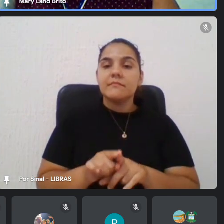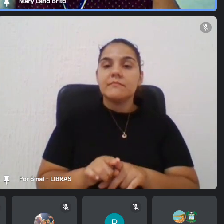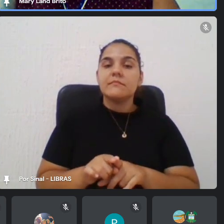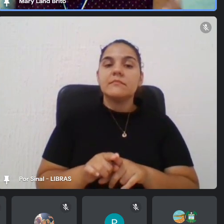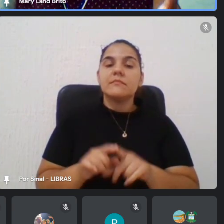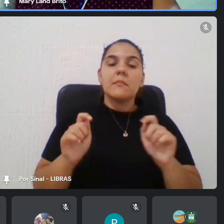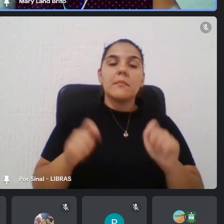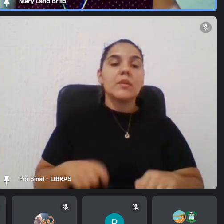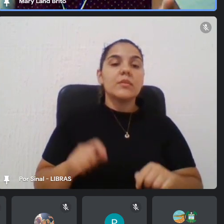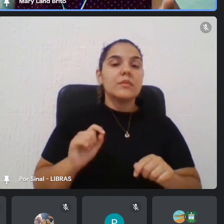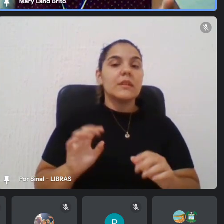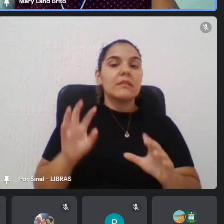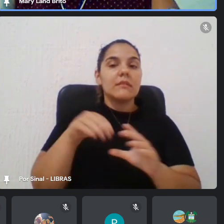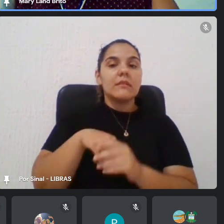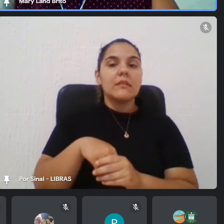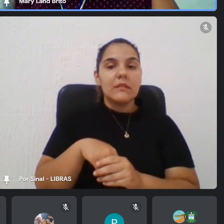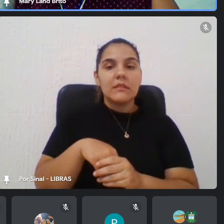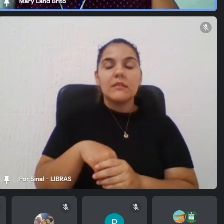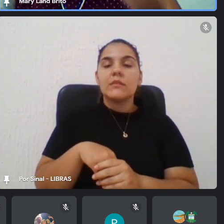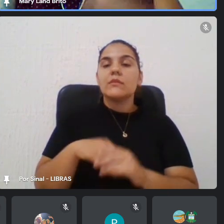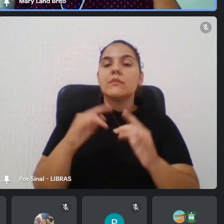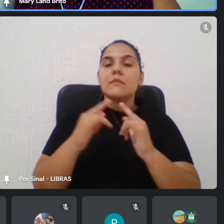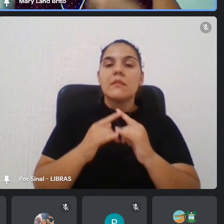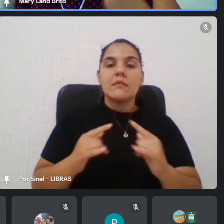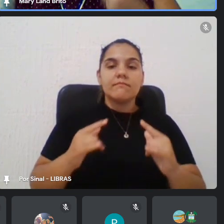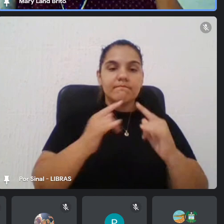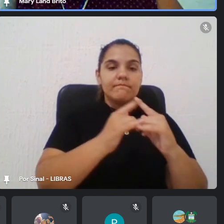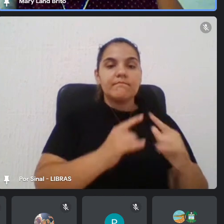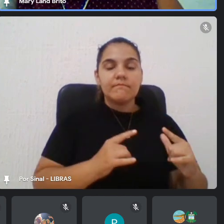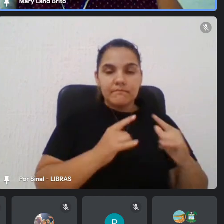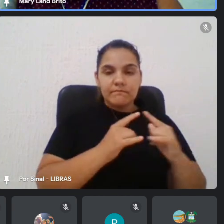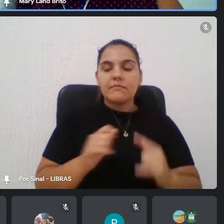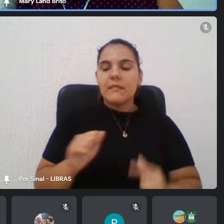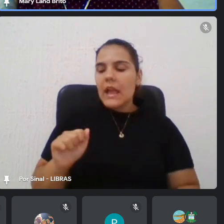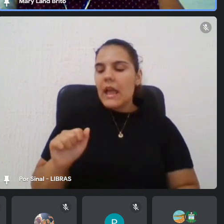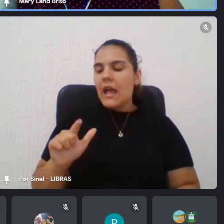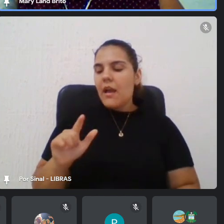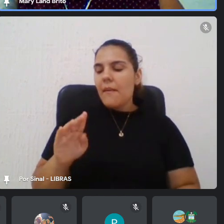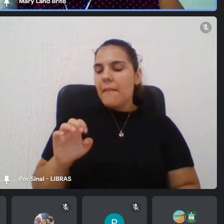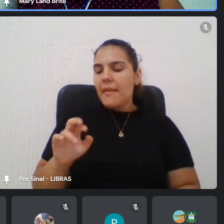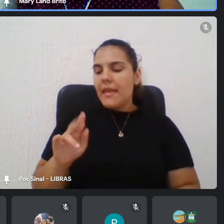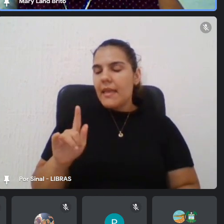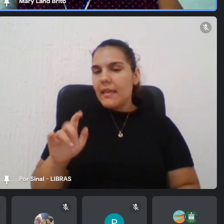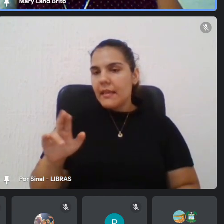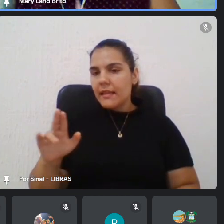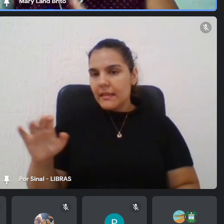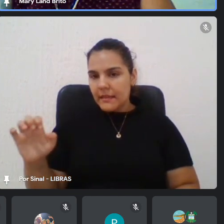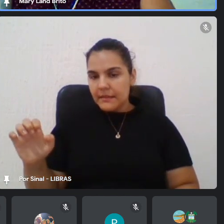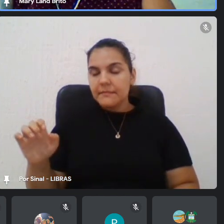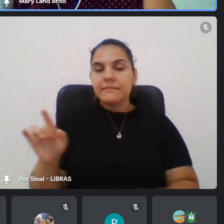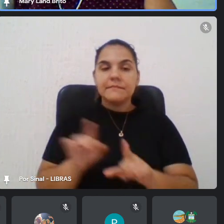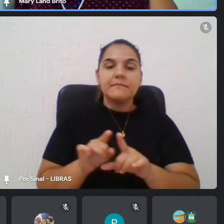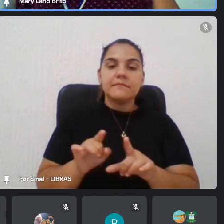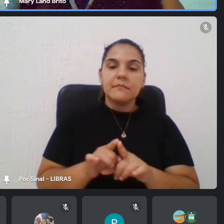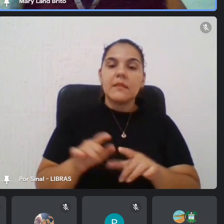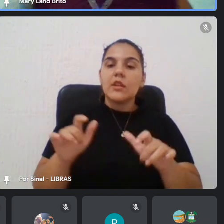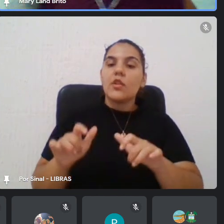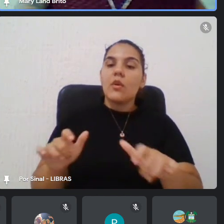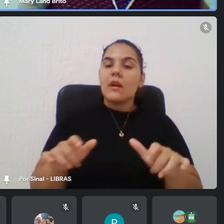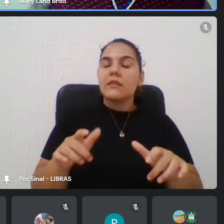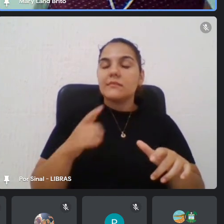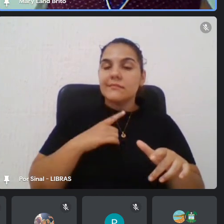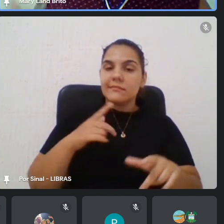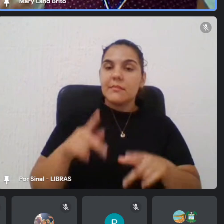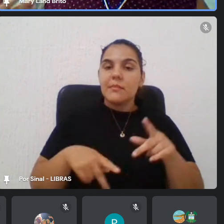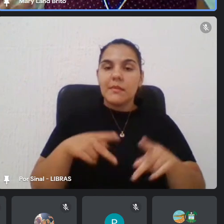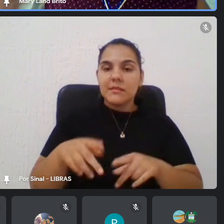culturais dentro dos albergues noturnos, dentro de espaços que atendem as pessoas em situação de rua, dentro de espaços e locais